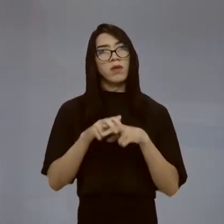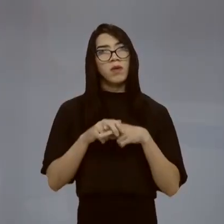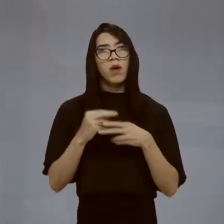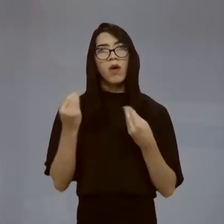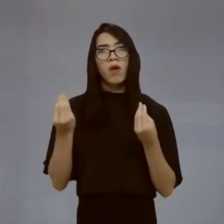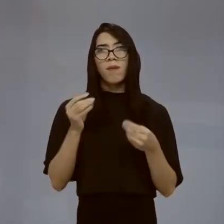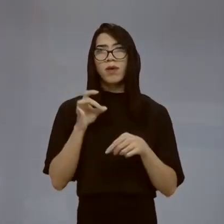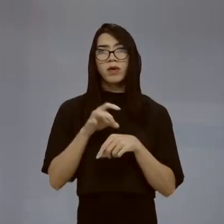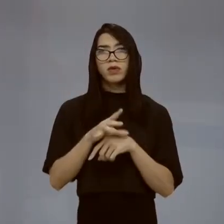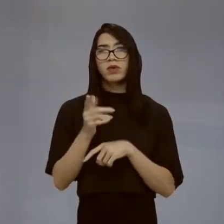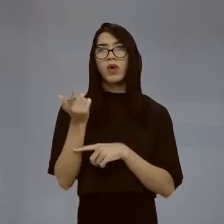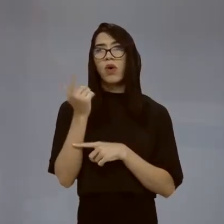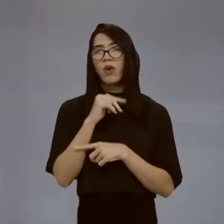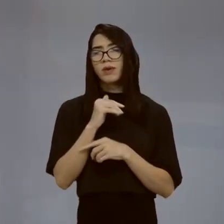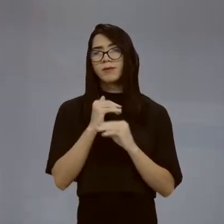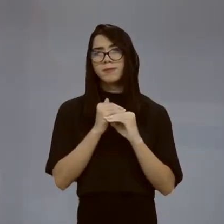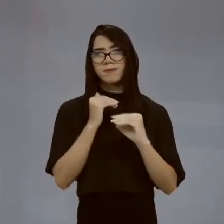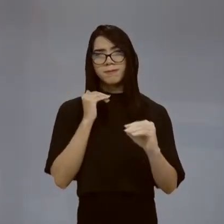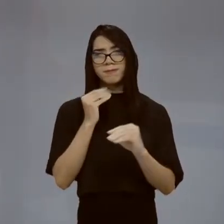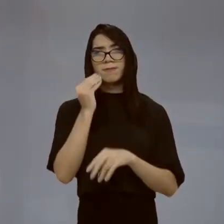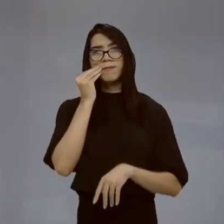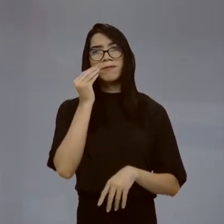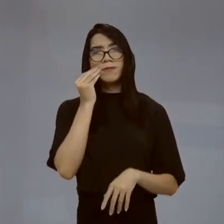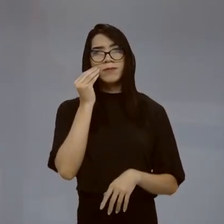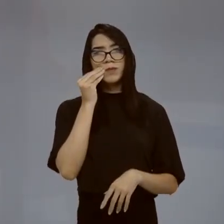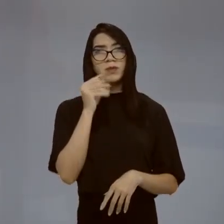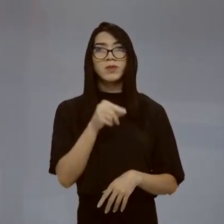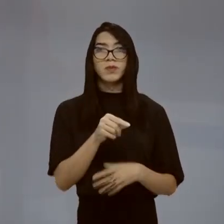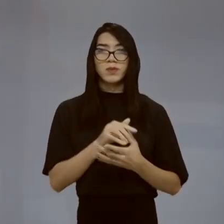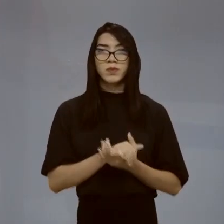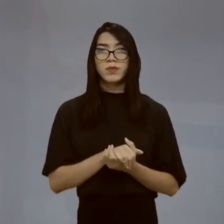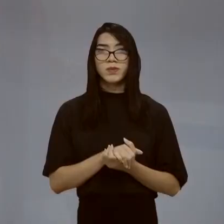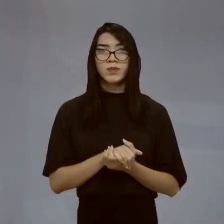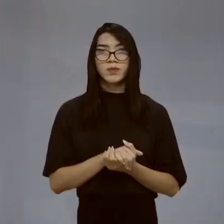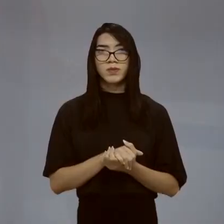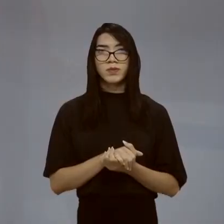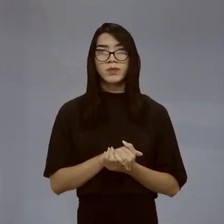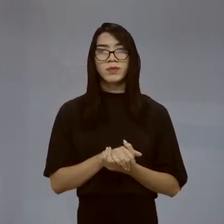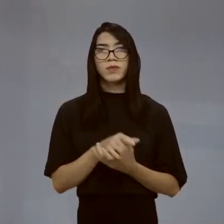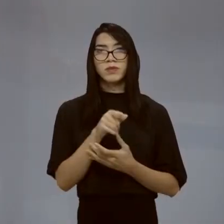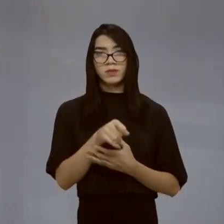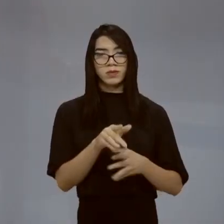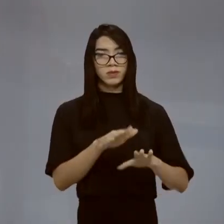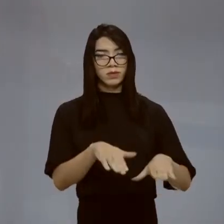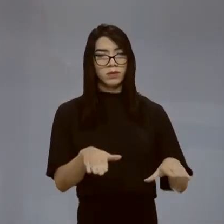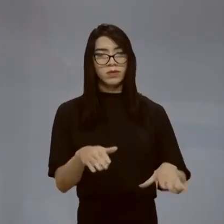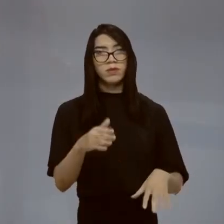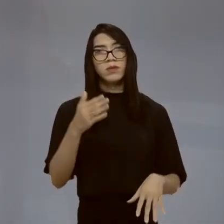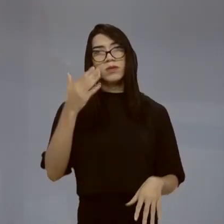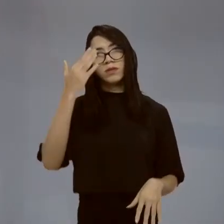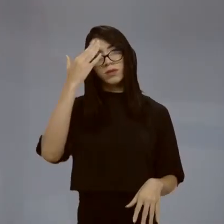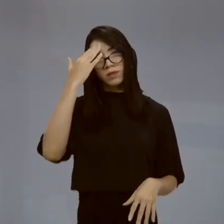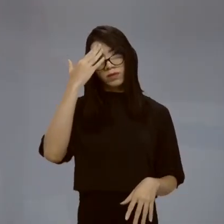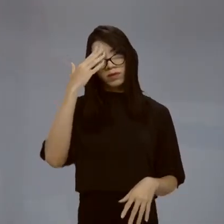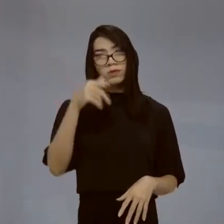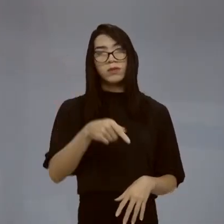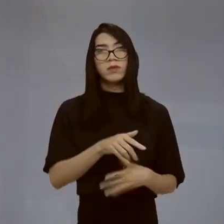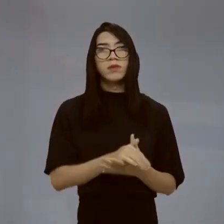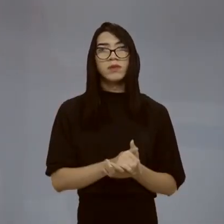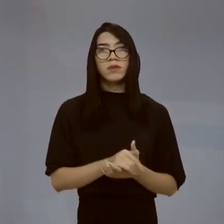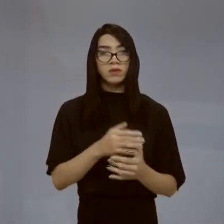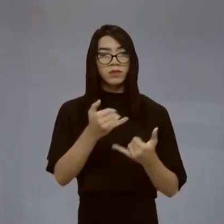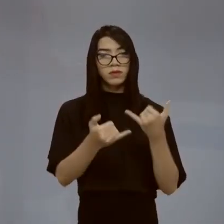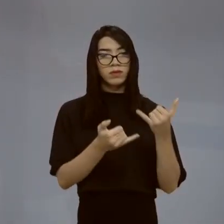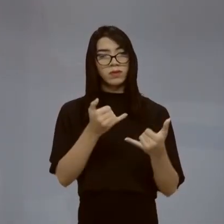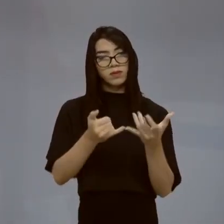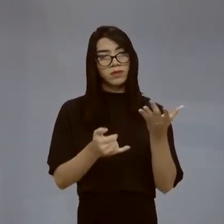forma, equilibrar e fazer com que esses pequenos, eles entendam que ali é um jogo,